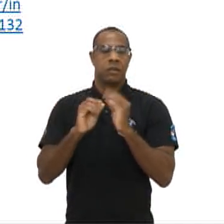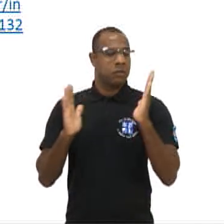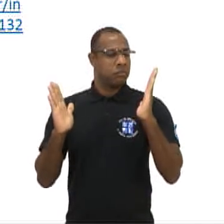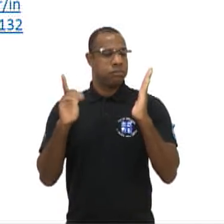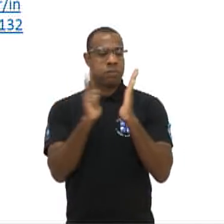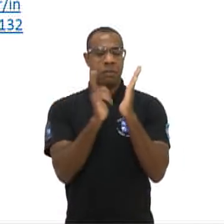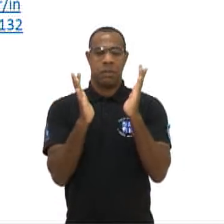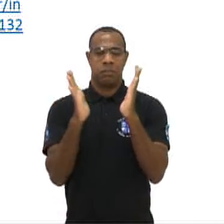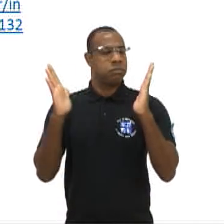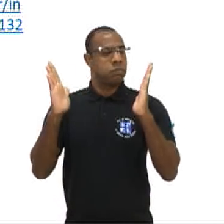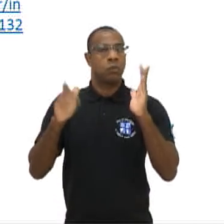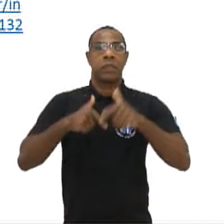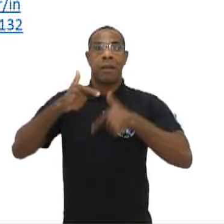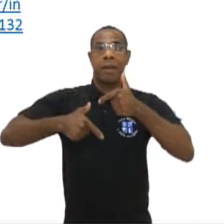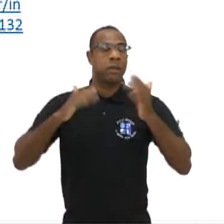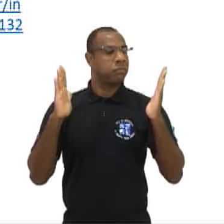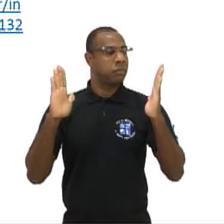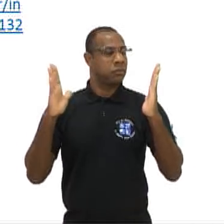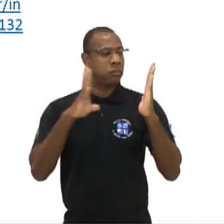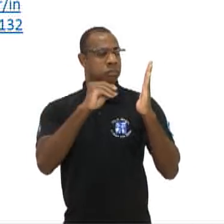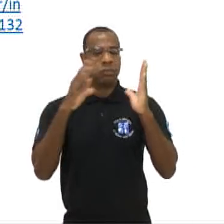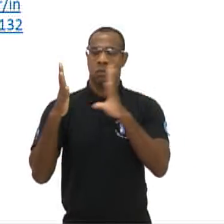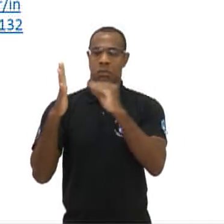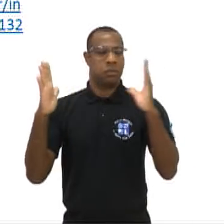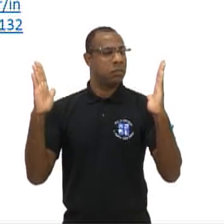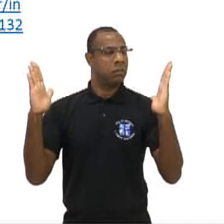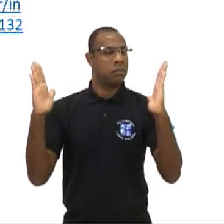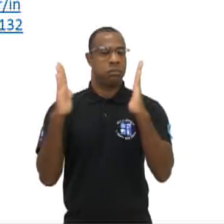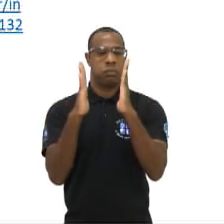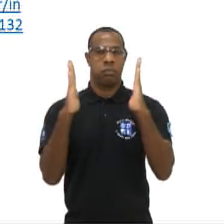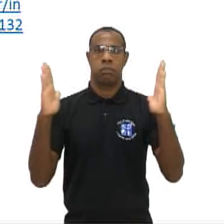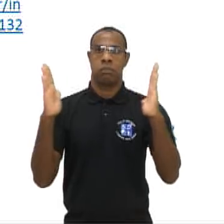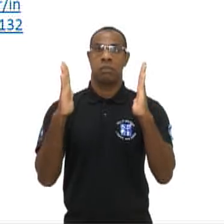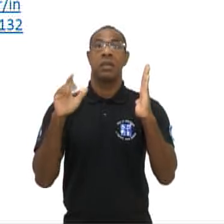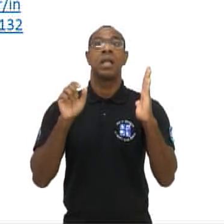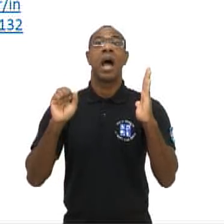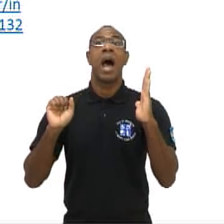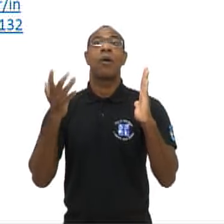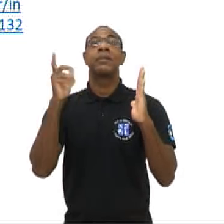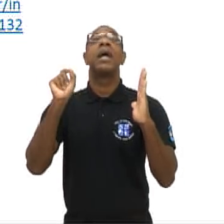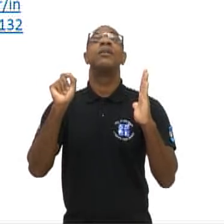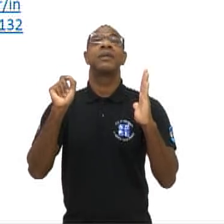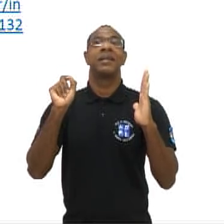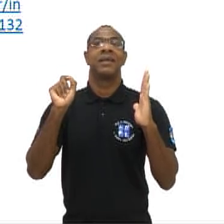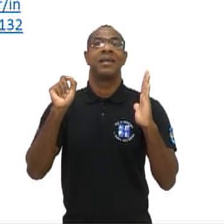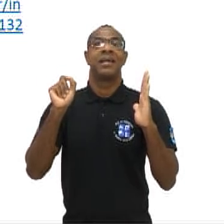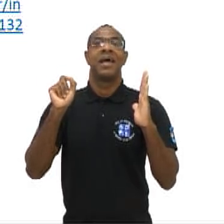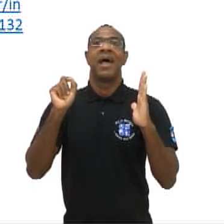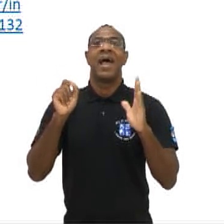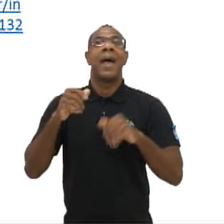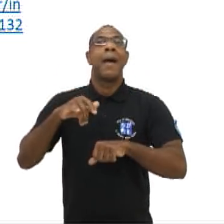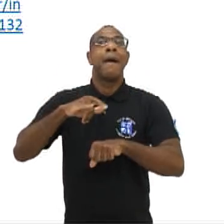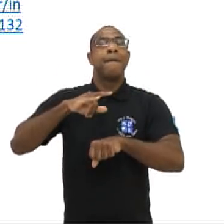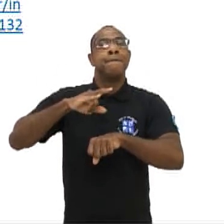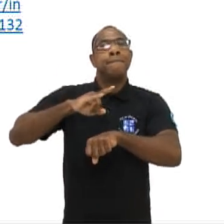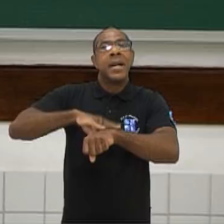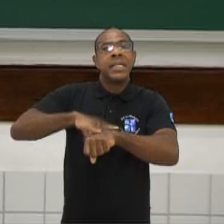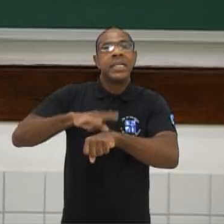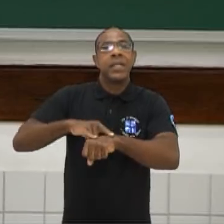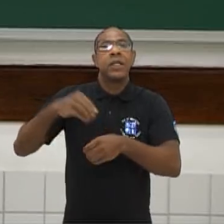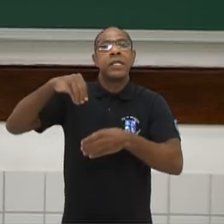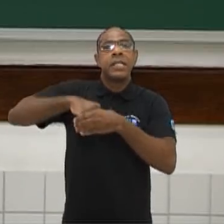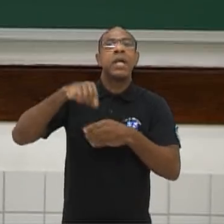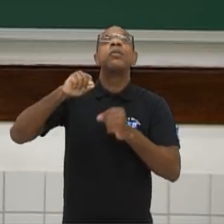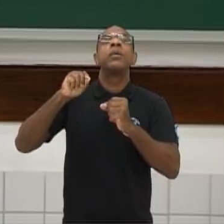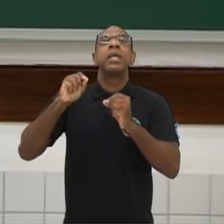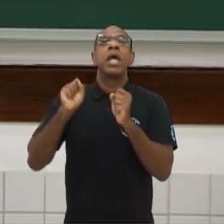assim sucessivamente. Isso acontece muito em banheiros de shopping, onde você vai ter um espelho, você vai ter outro